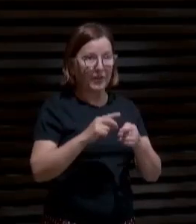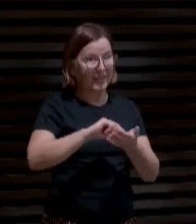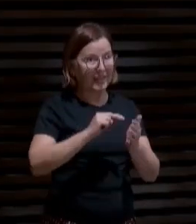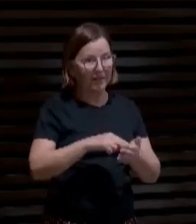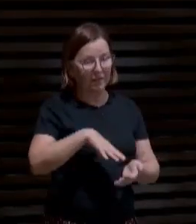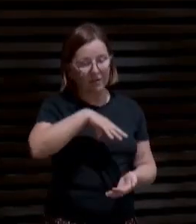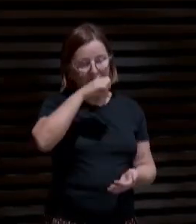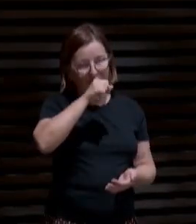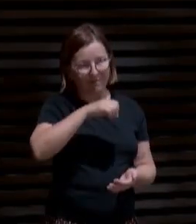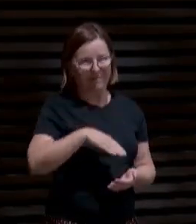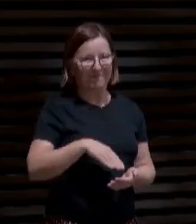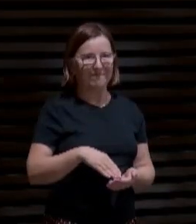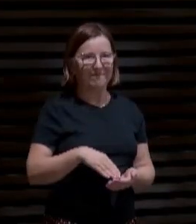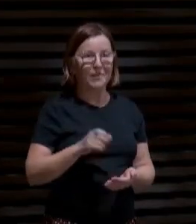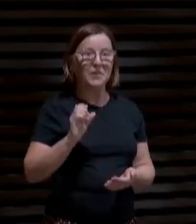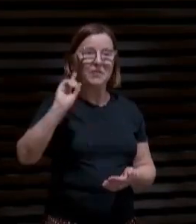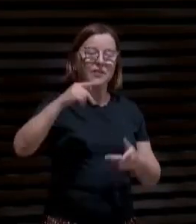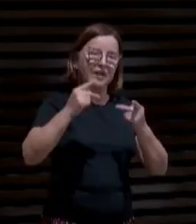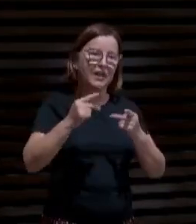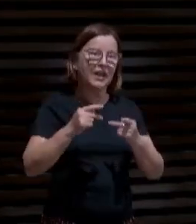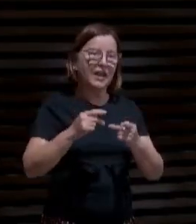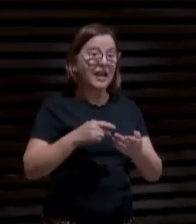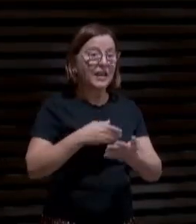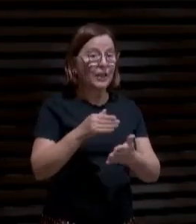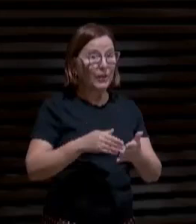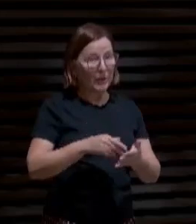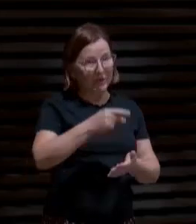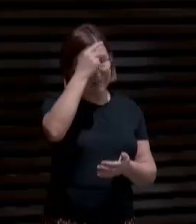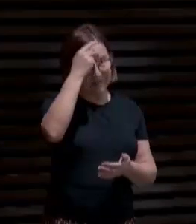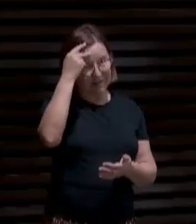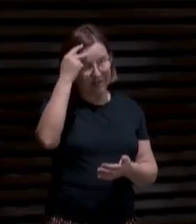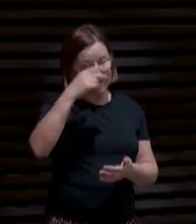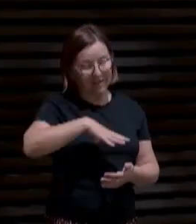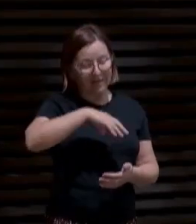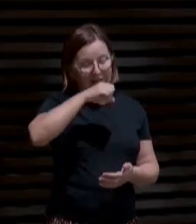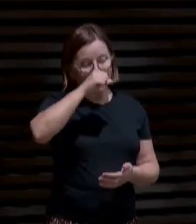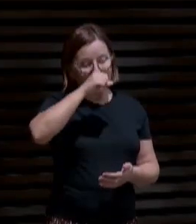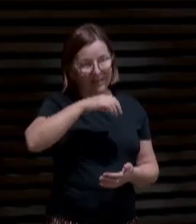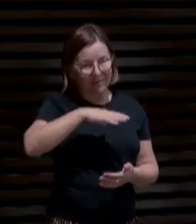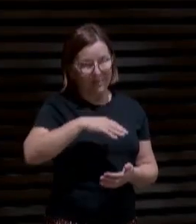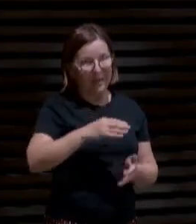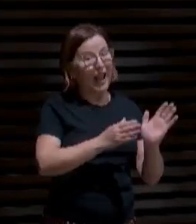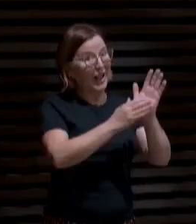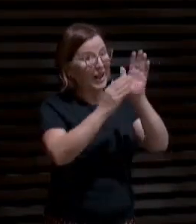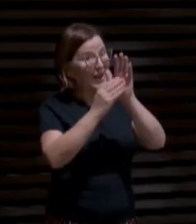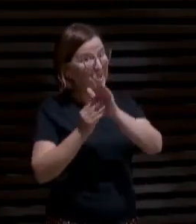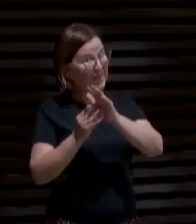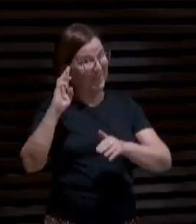que respira, louve ao Senhor. É muito interessante.